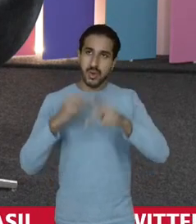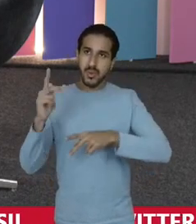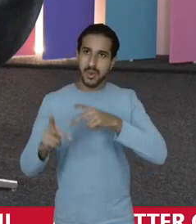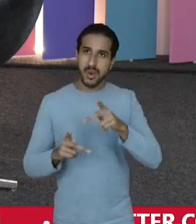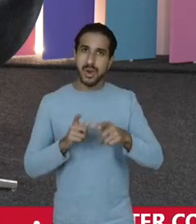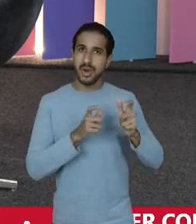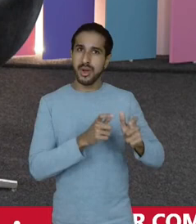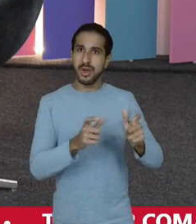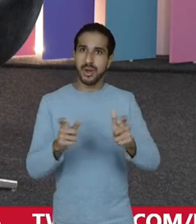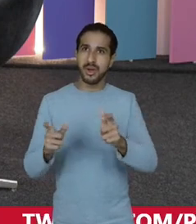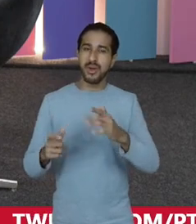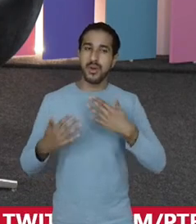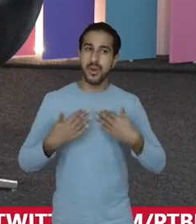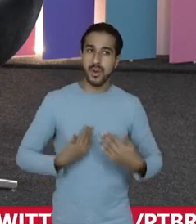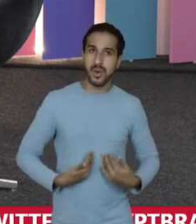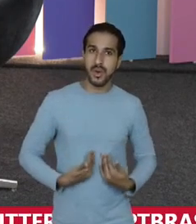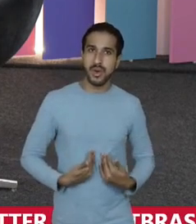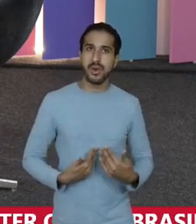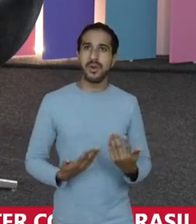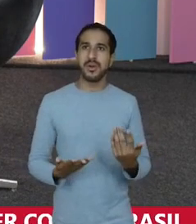territórios, corpos...